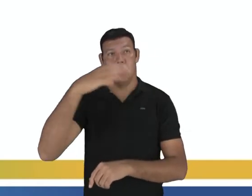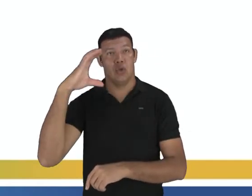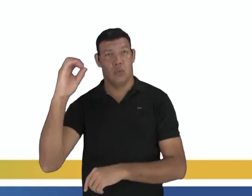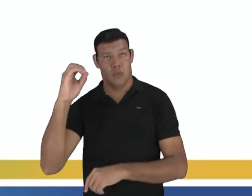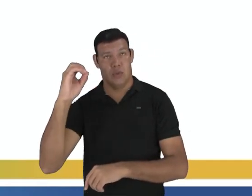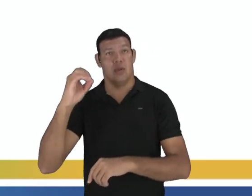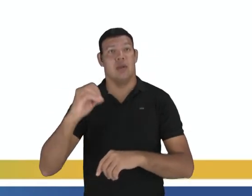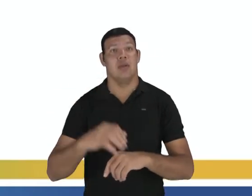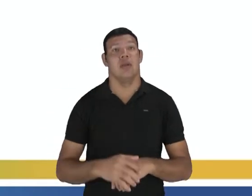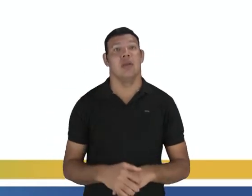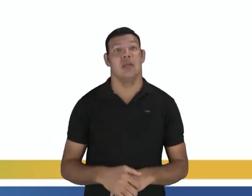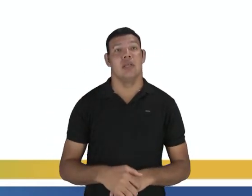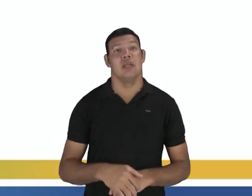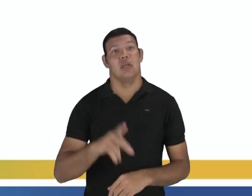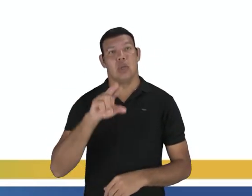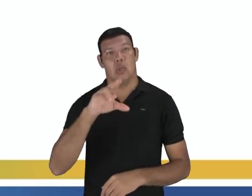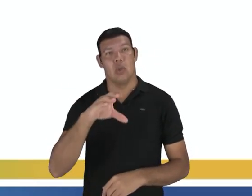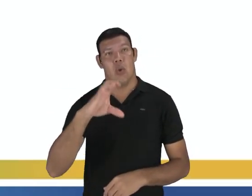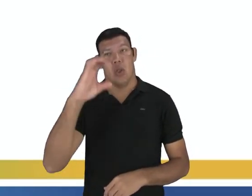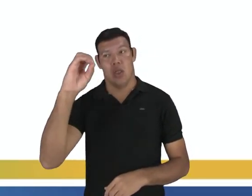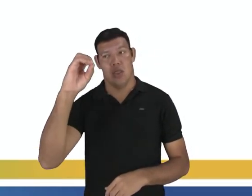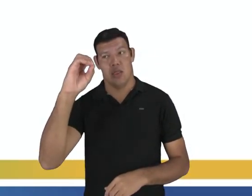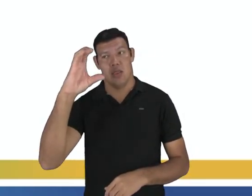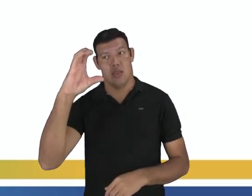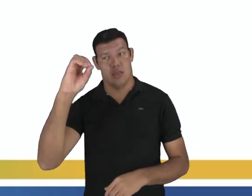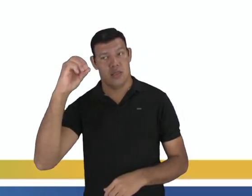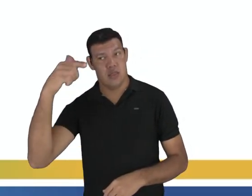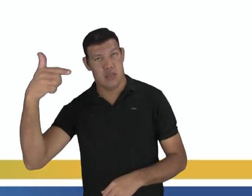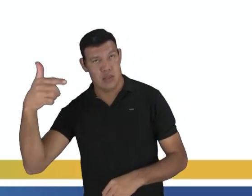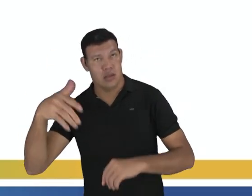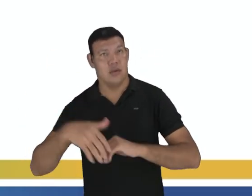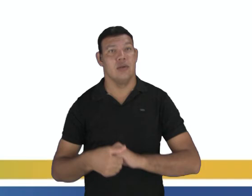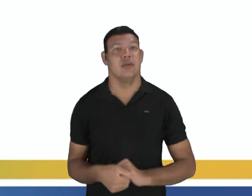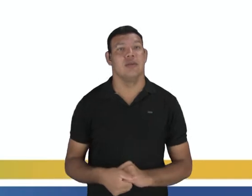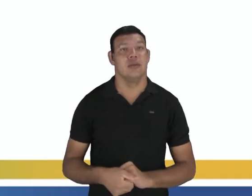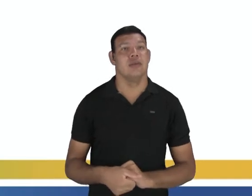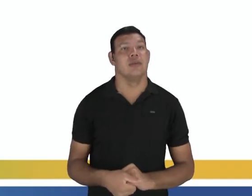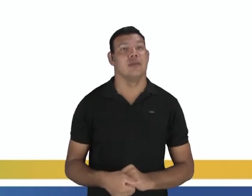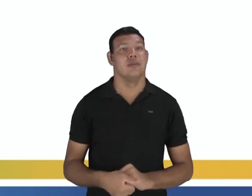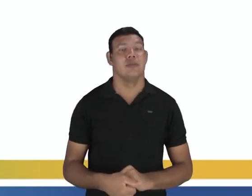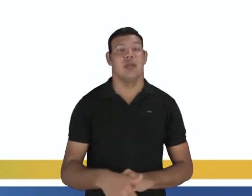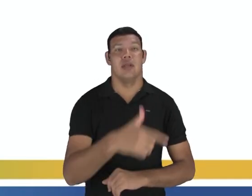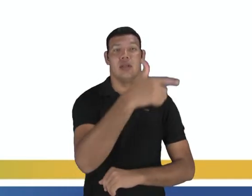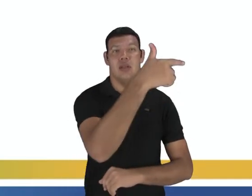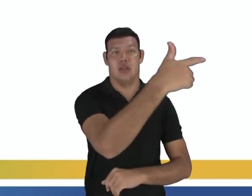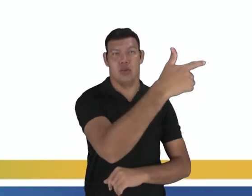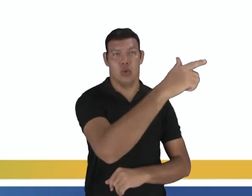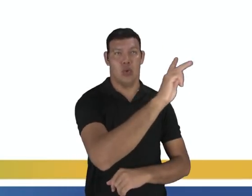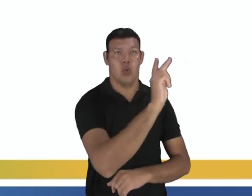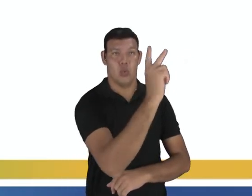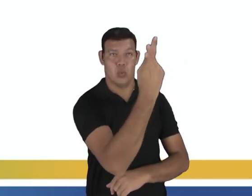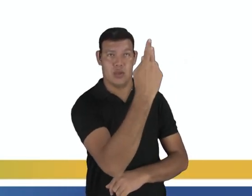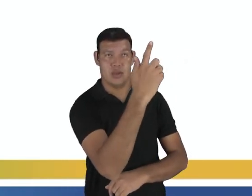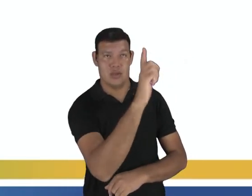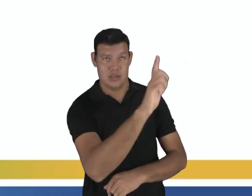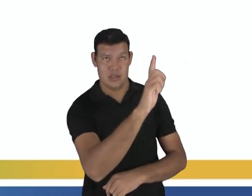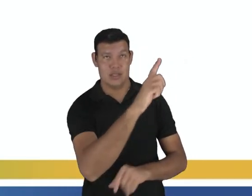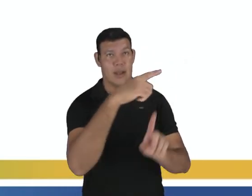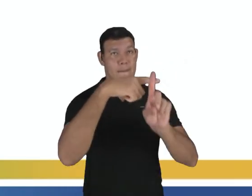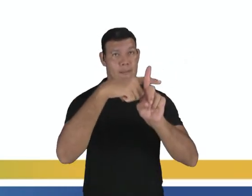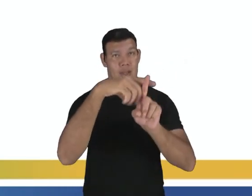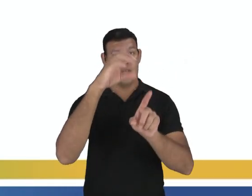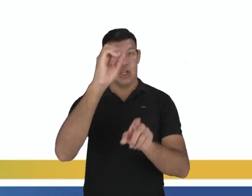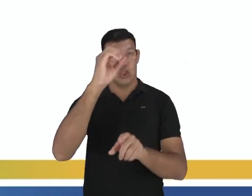temos outro exemplo também, outro elemento químico reagindo com outra substância, formando uma substância